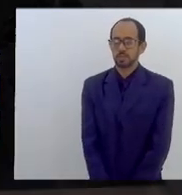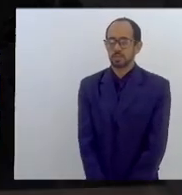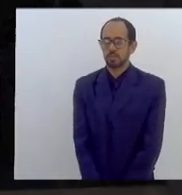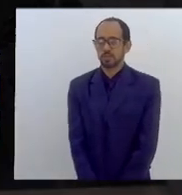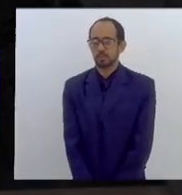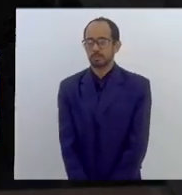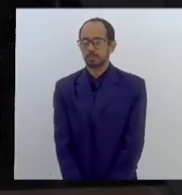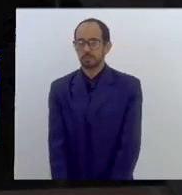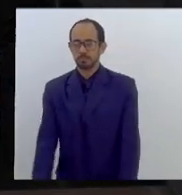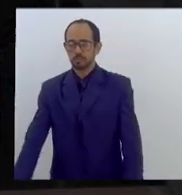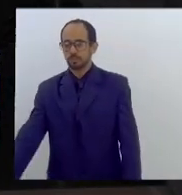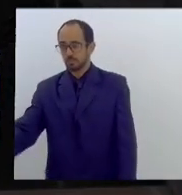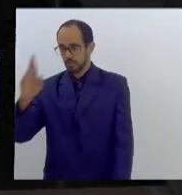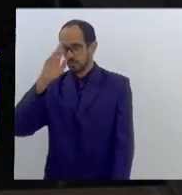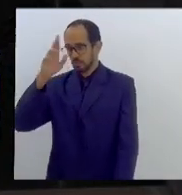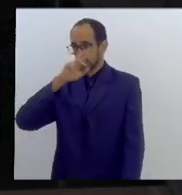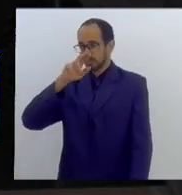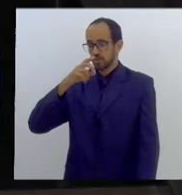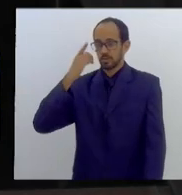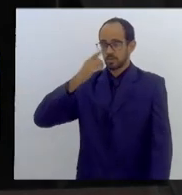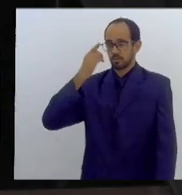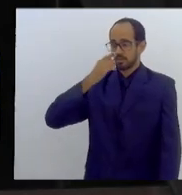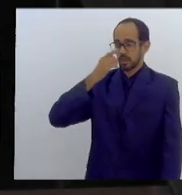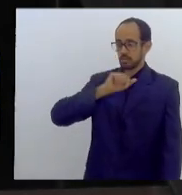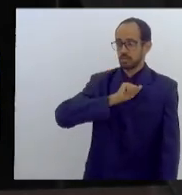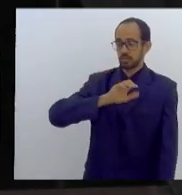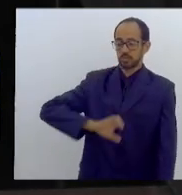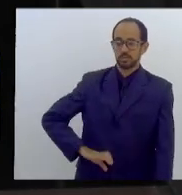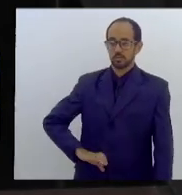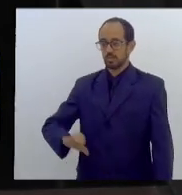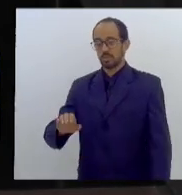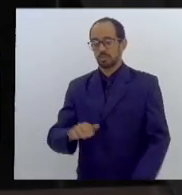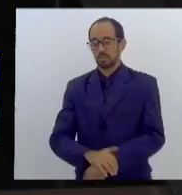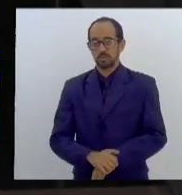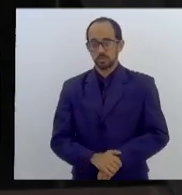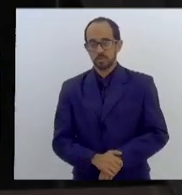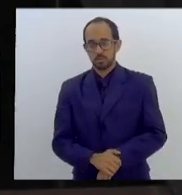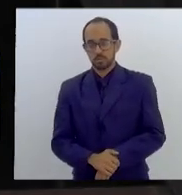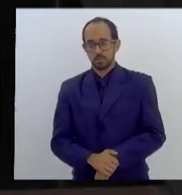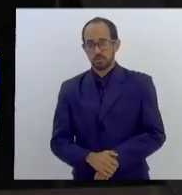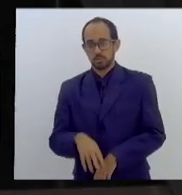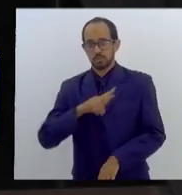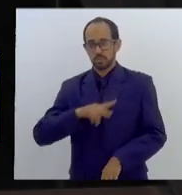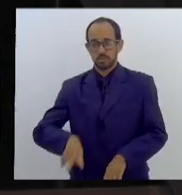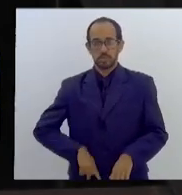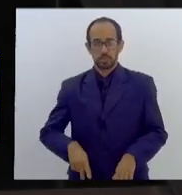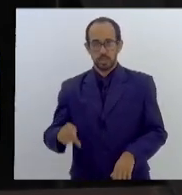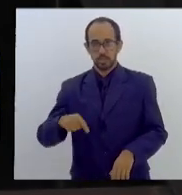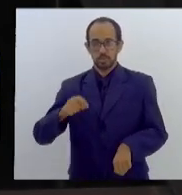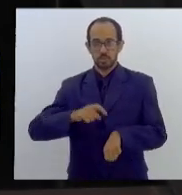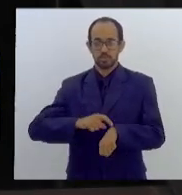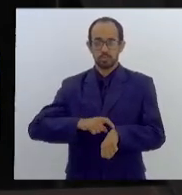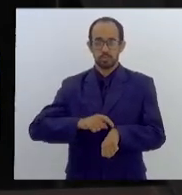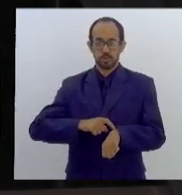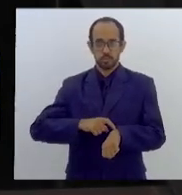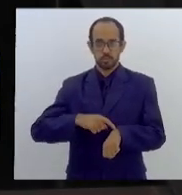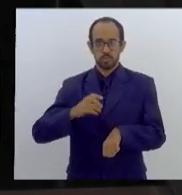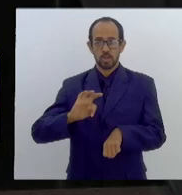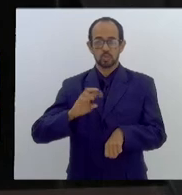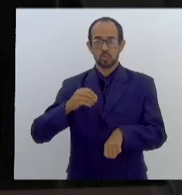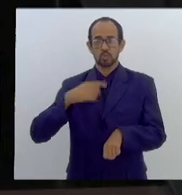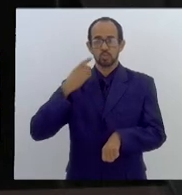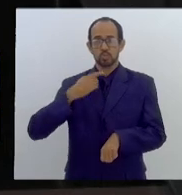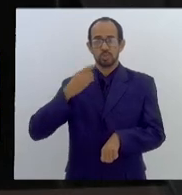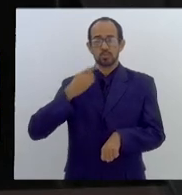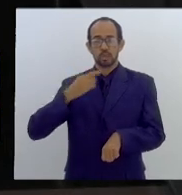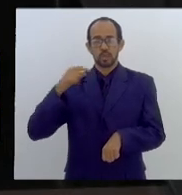Ceciliano, que preside os trabalhos desta sessão, senhoras deputadas presentes, senhores deputados